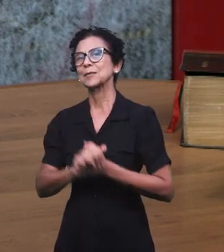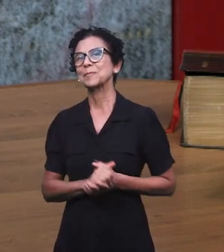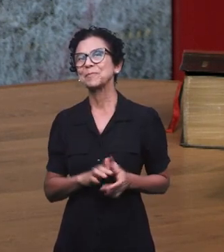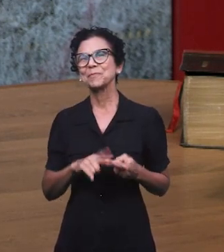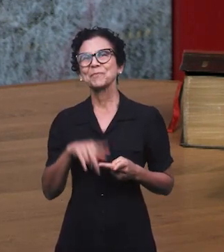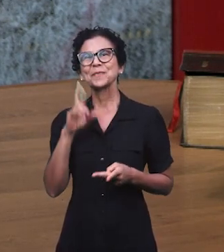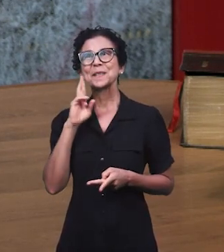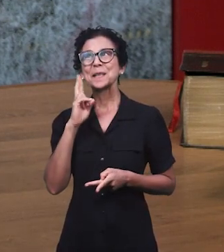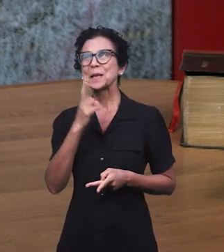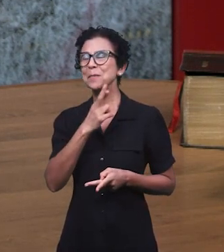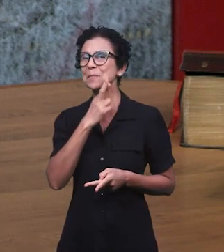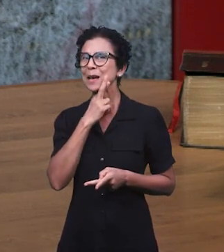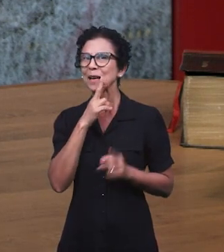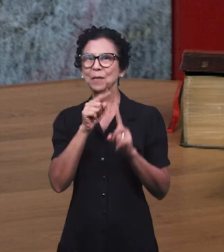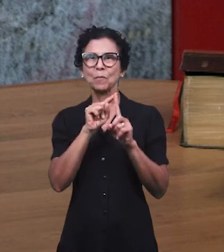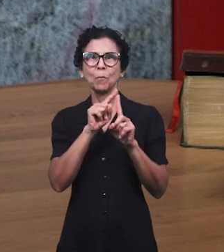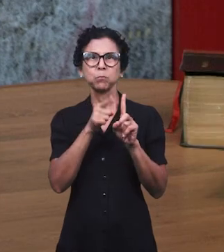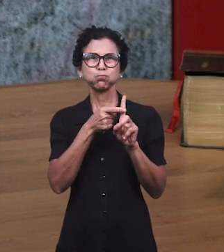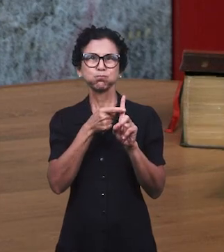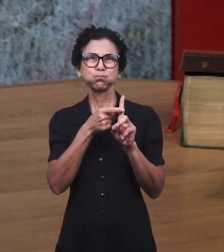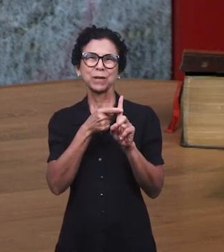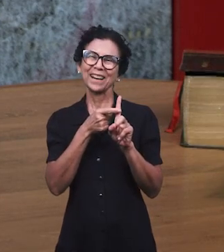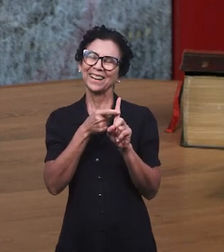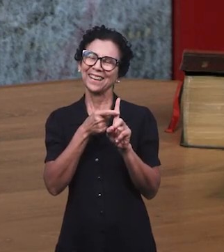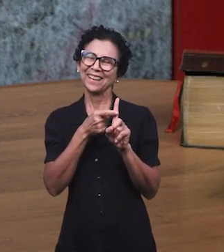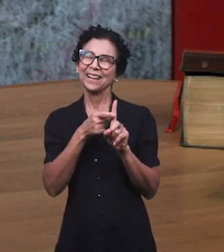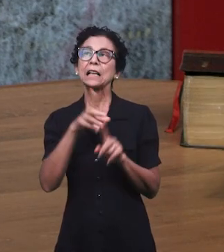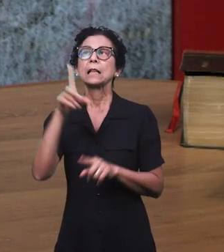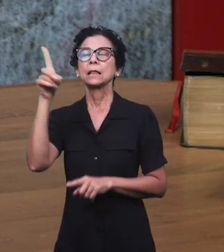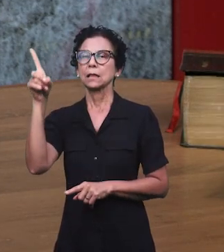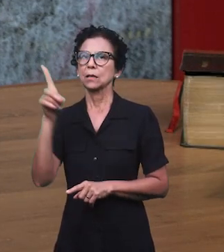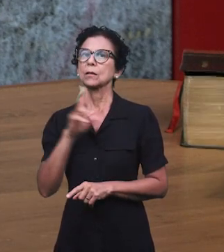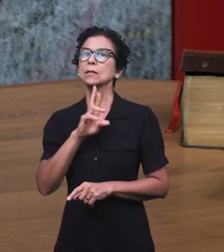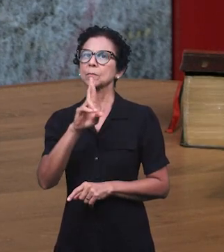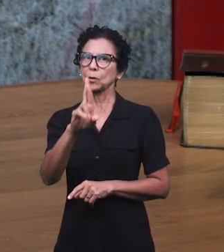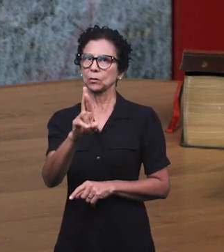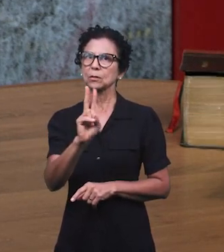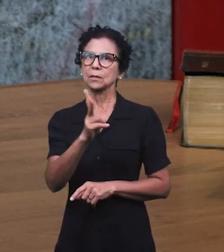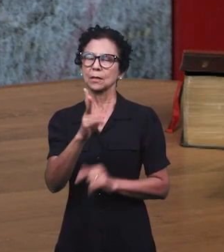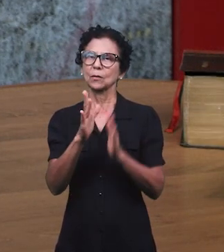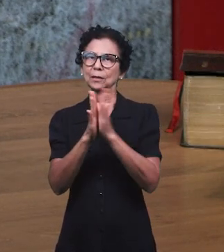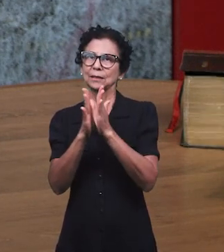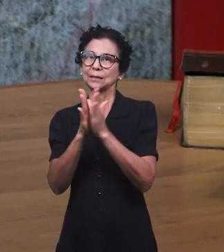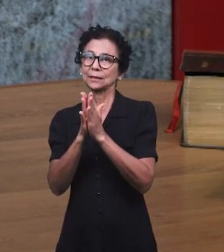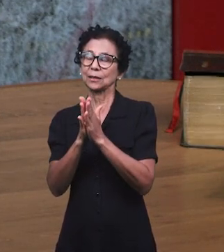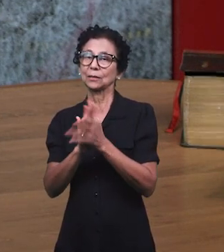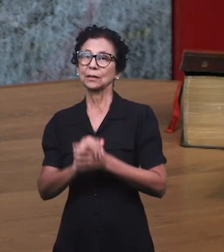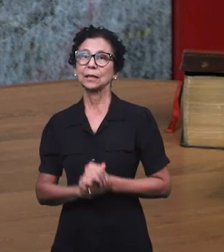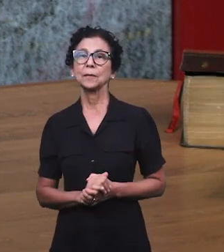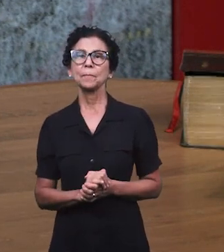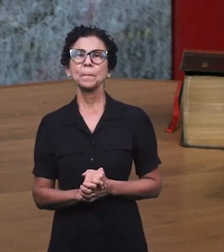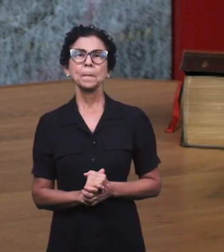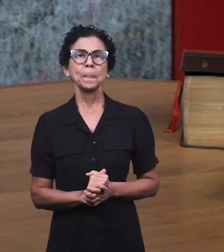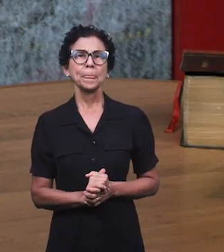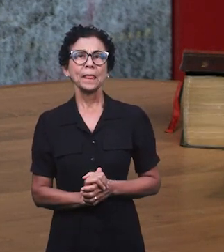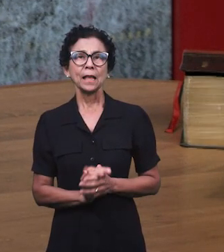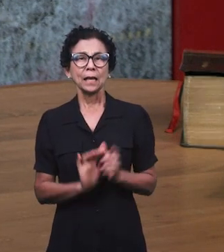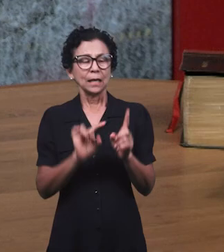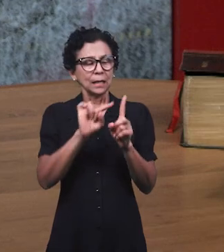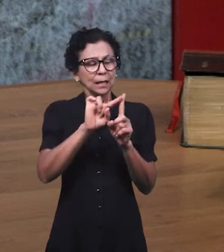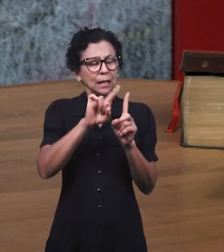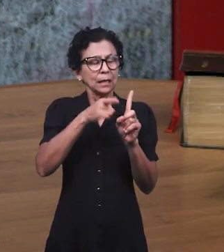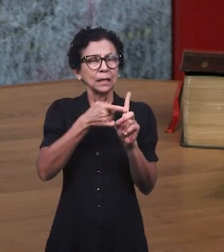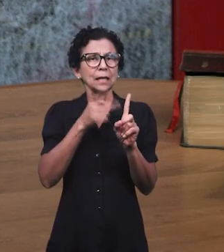mulher, concebeu. Deus sempre responde às orações, né? E os filhos lutavam dentro